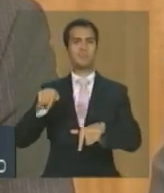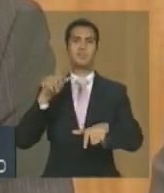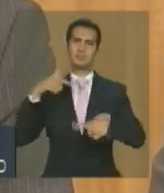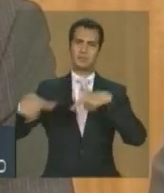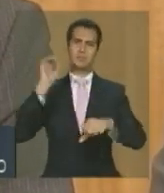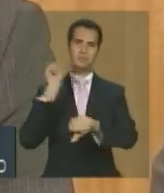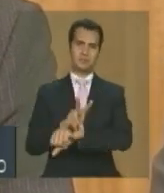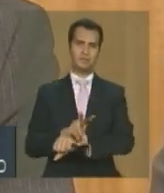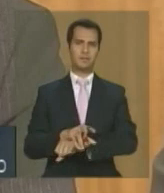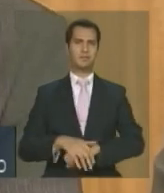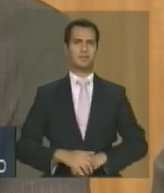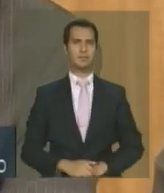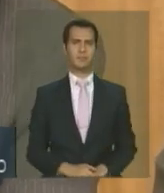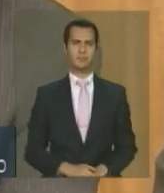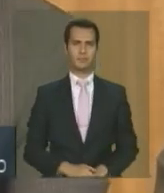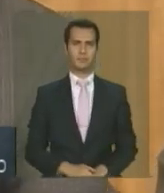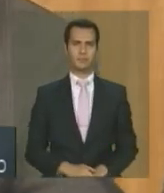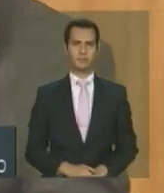comunidade local.